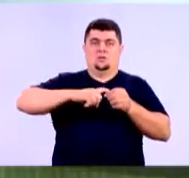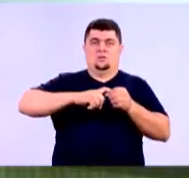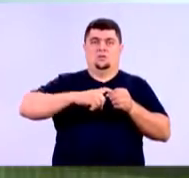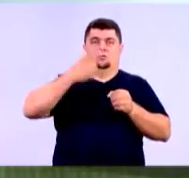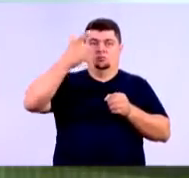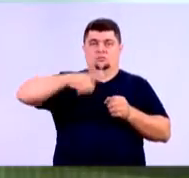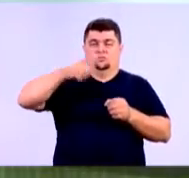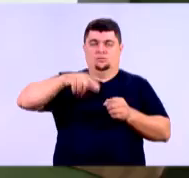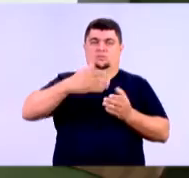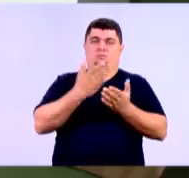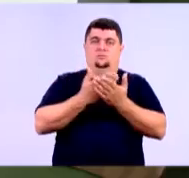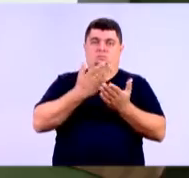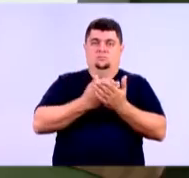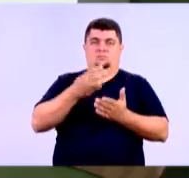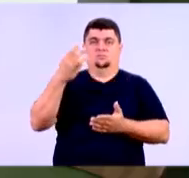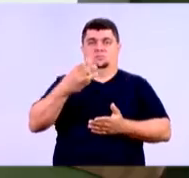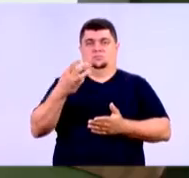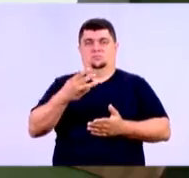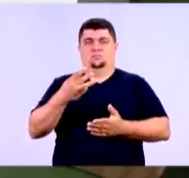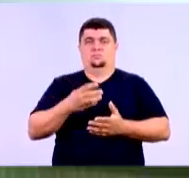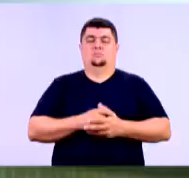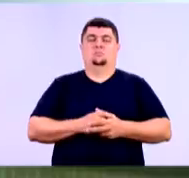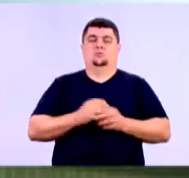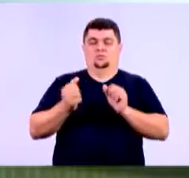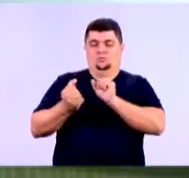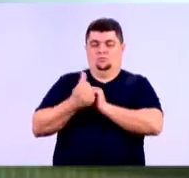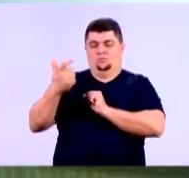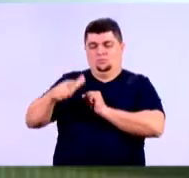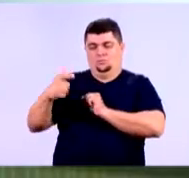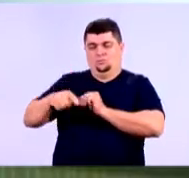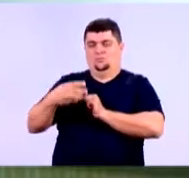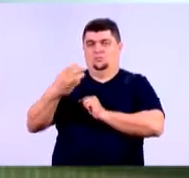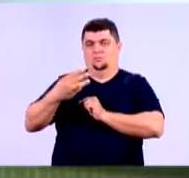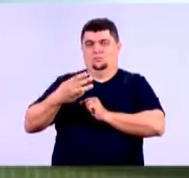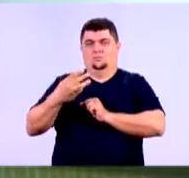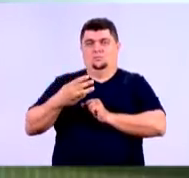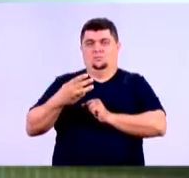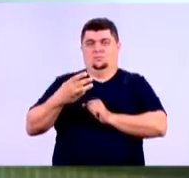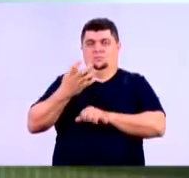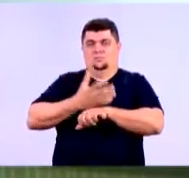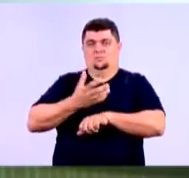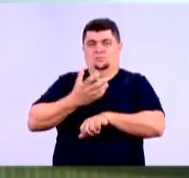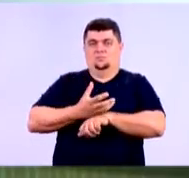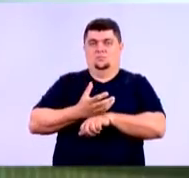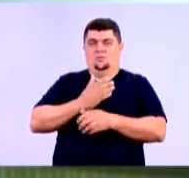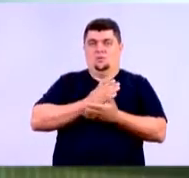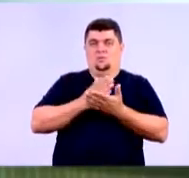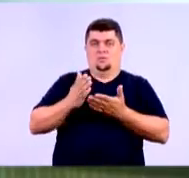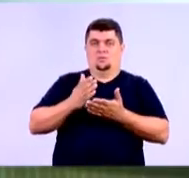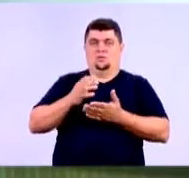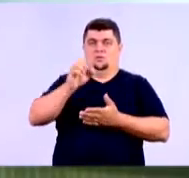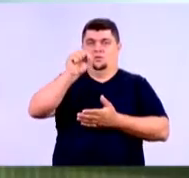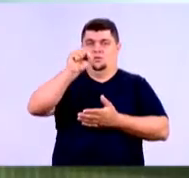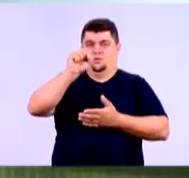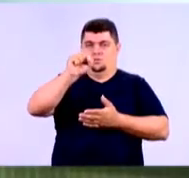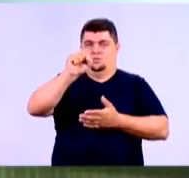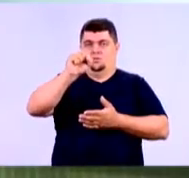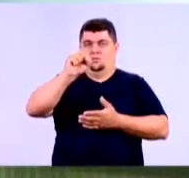uma teleaula hoje, né, professor? Exatamente. Nós dois estaremos aqui para a teleaula número 3 da nossa disciplina, que vai começar às